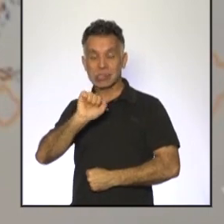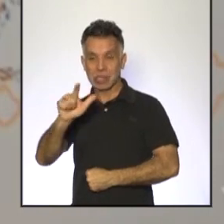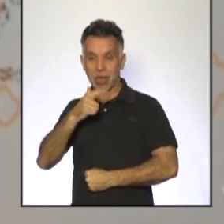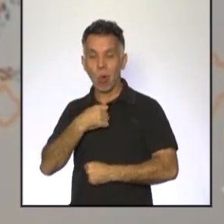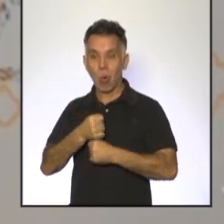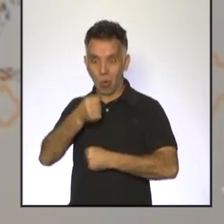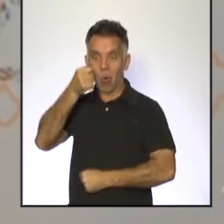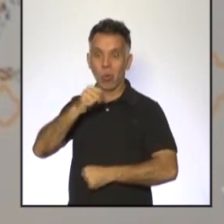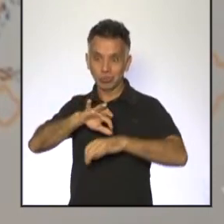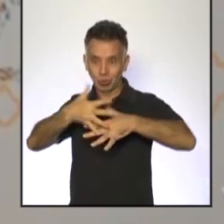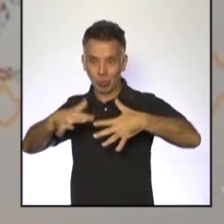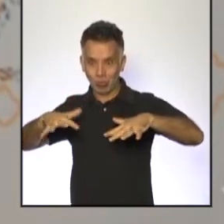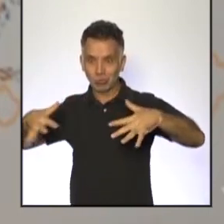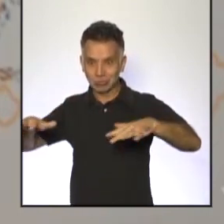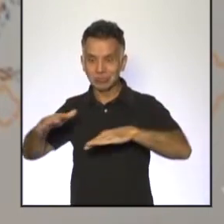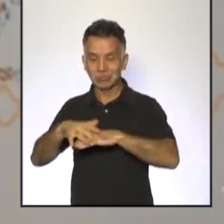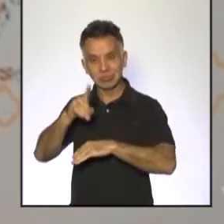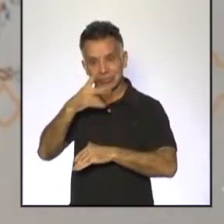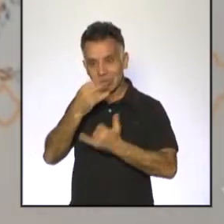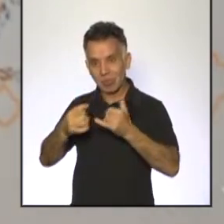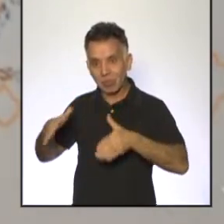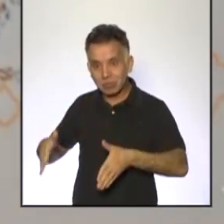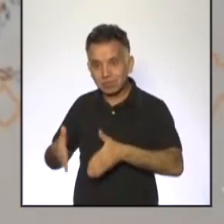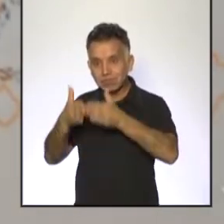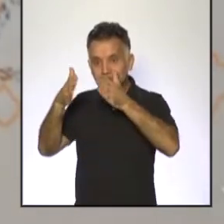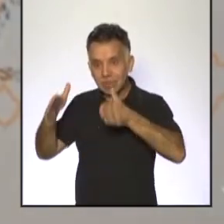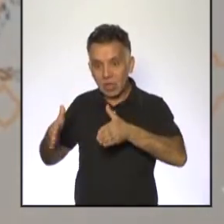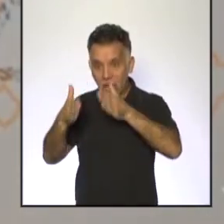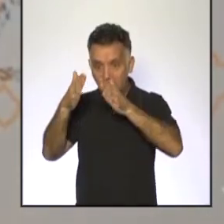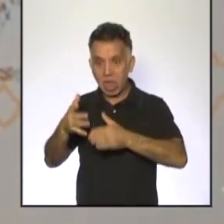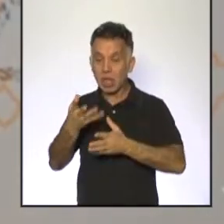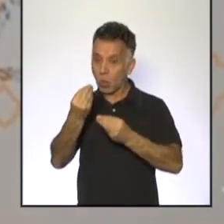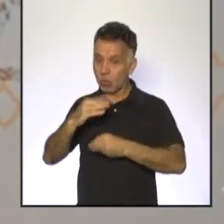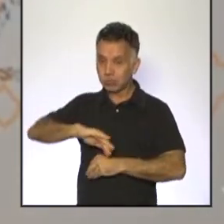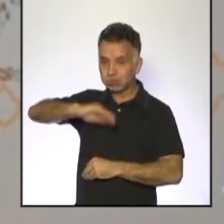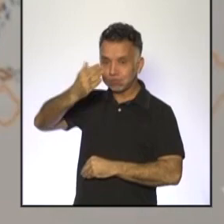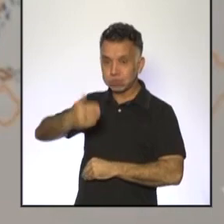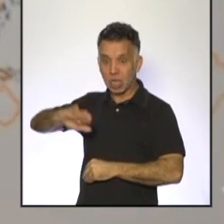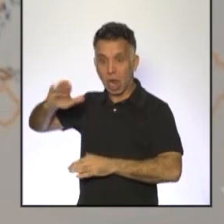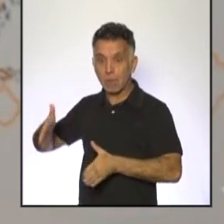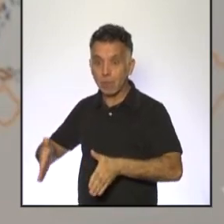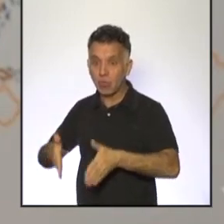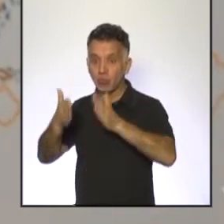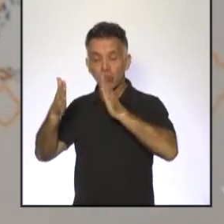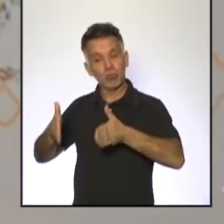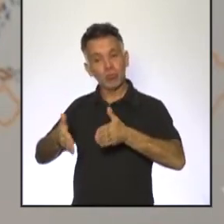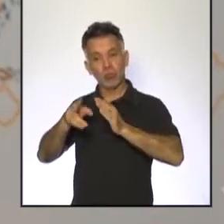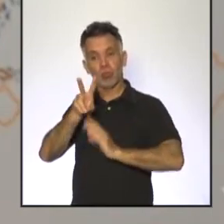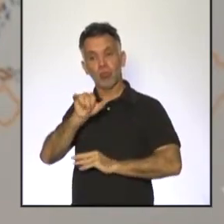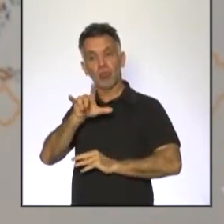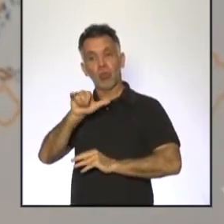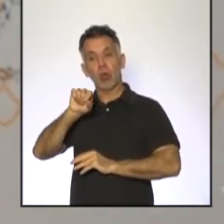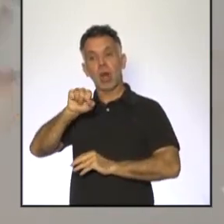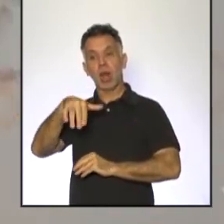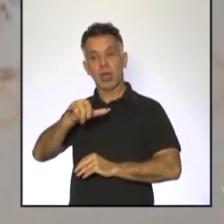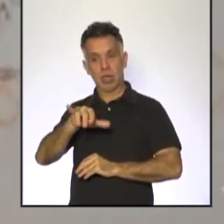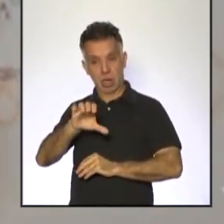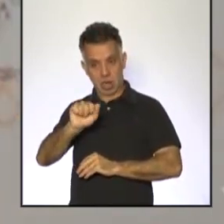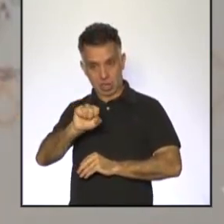oceano tem dorsal. E essas dorsais aqui basicamente são montanhas vulcânicas. E por isso eu criei aqui,